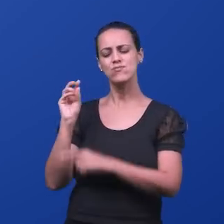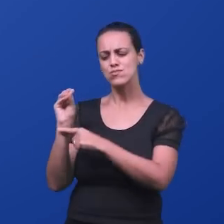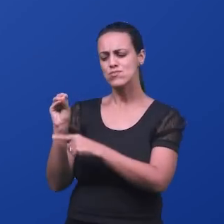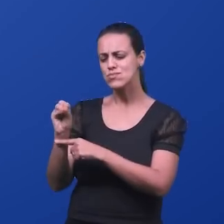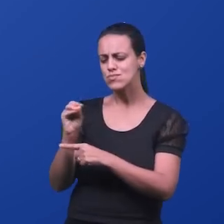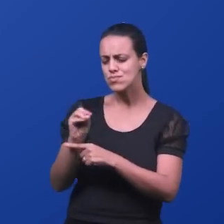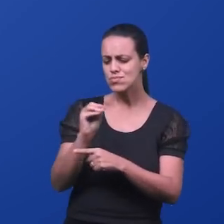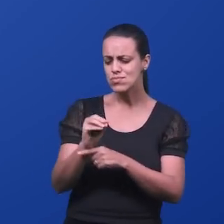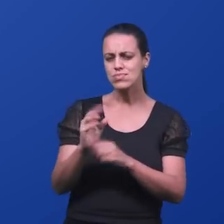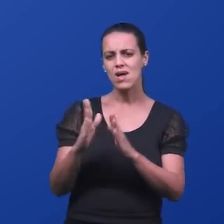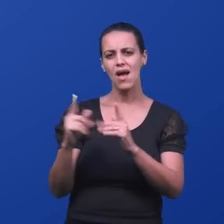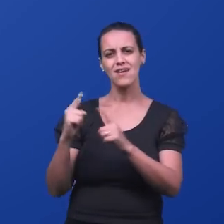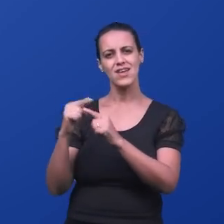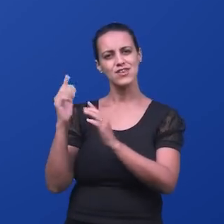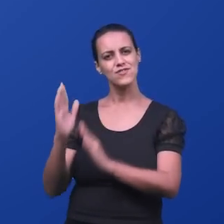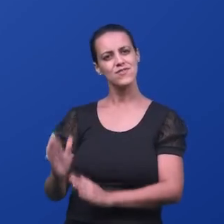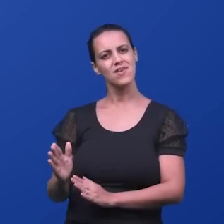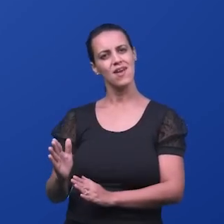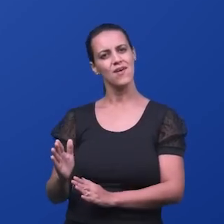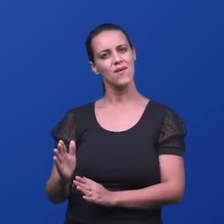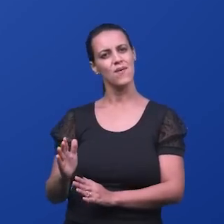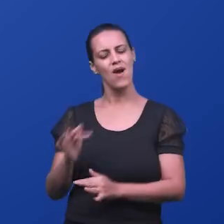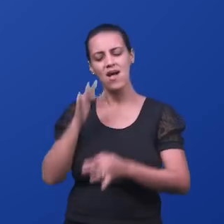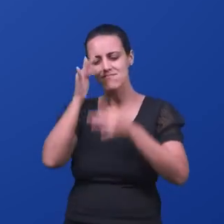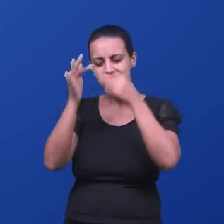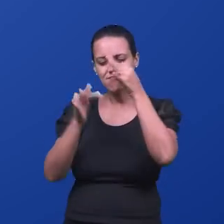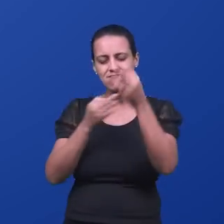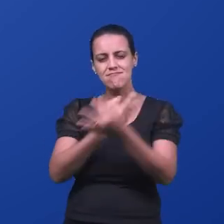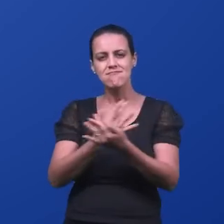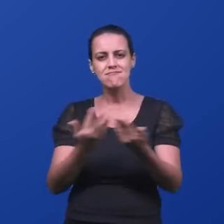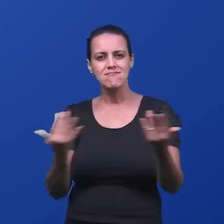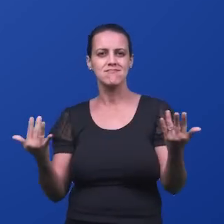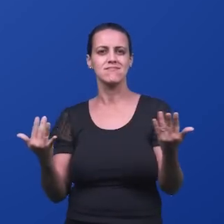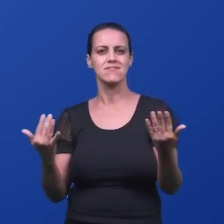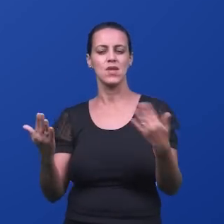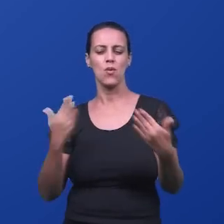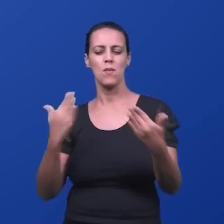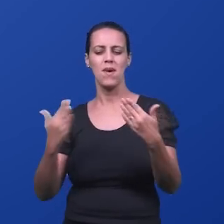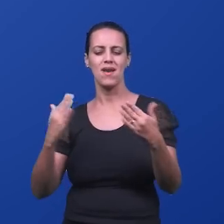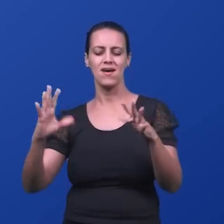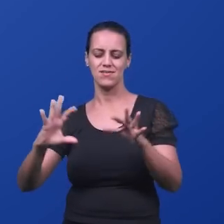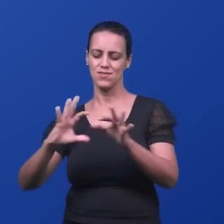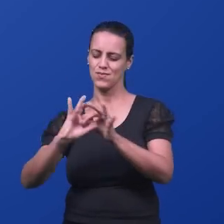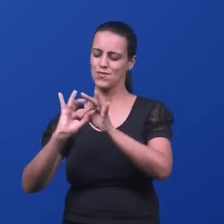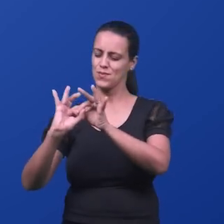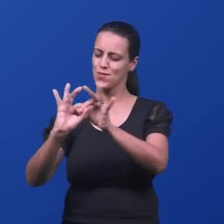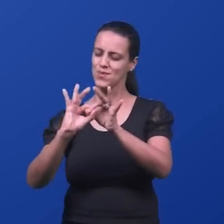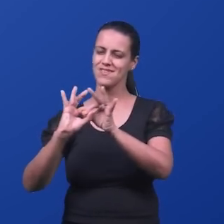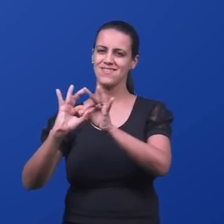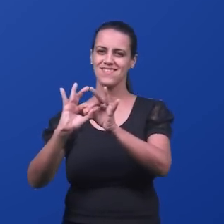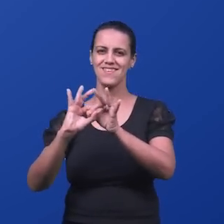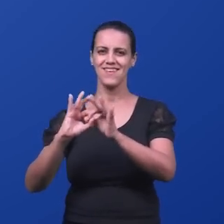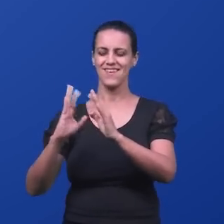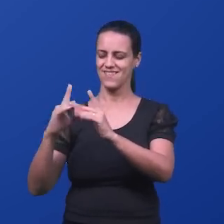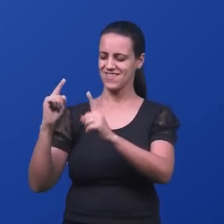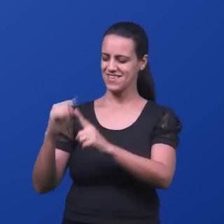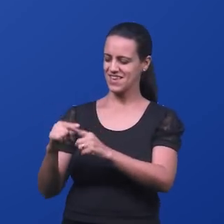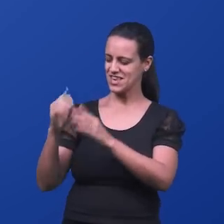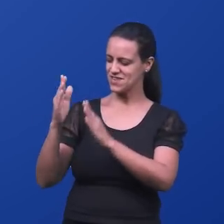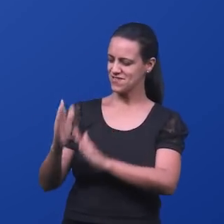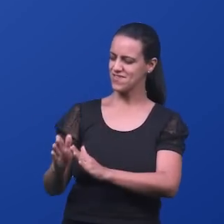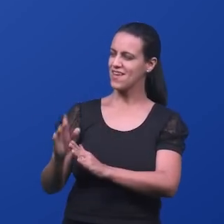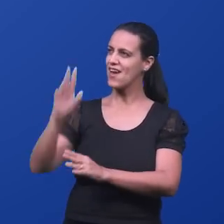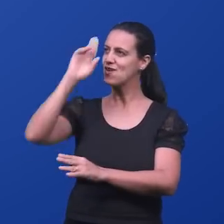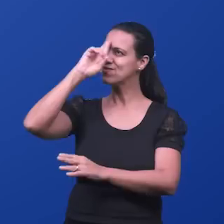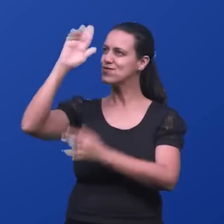rebanho entre os lírios. Então isso fala da comunhão da igreja, da noiva com seu noivo. É um amor mútuo, é um